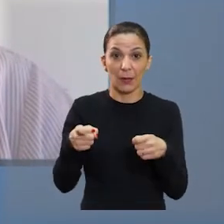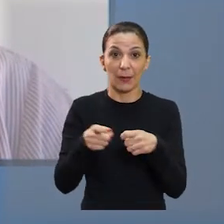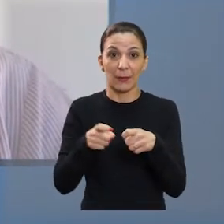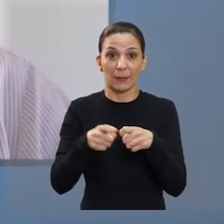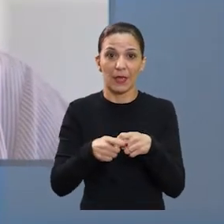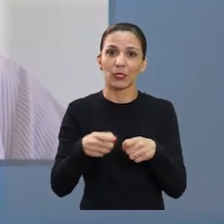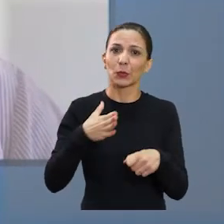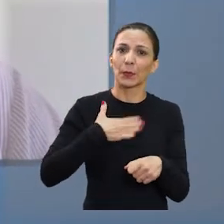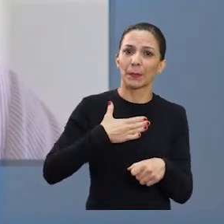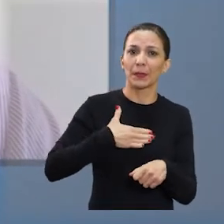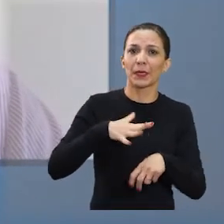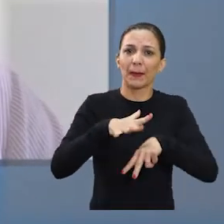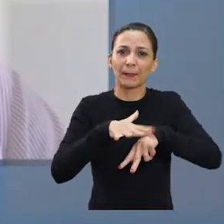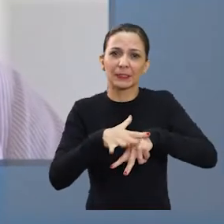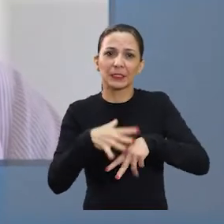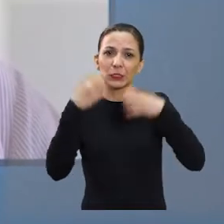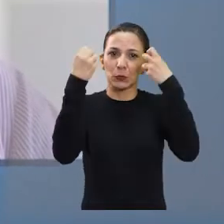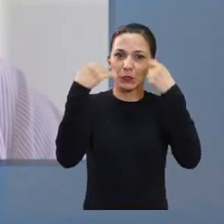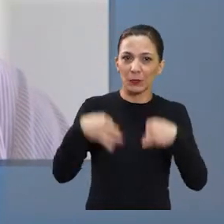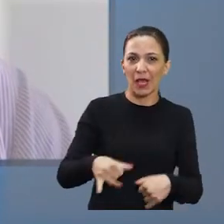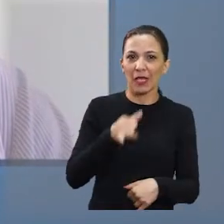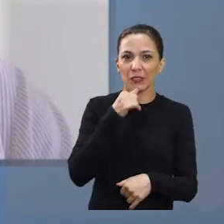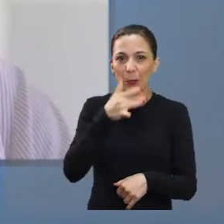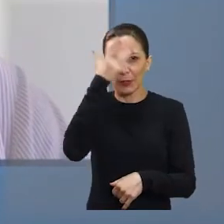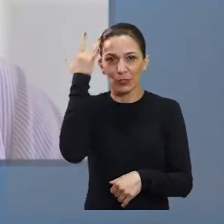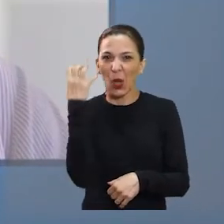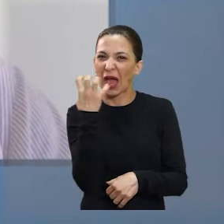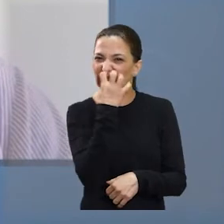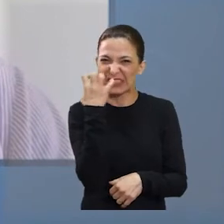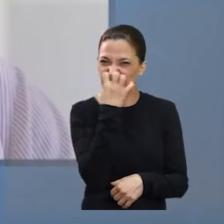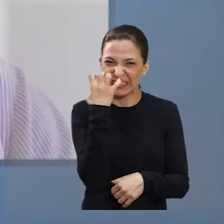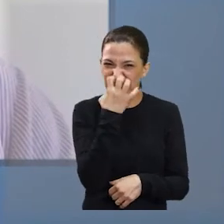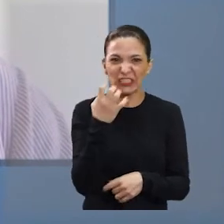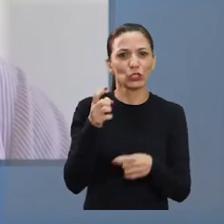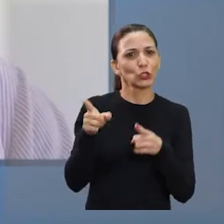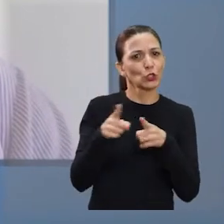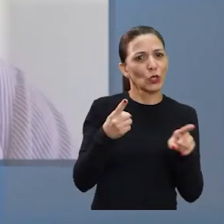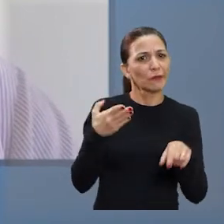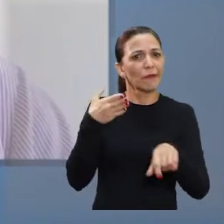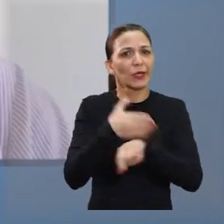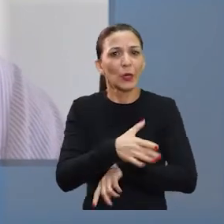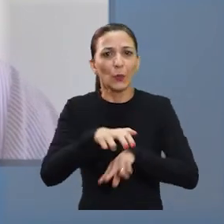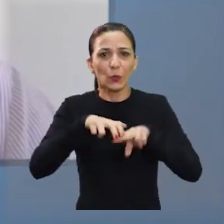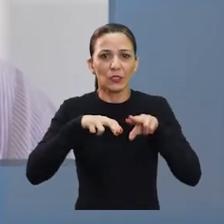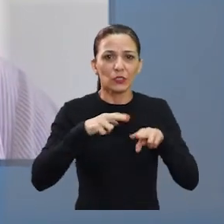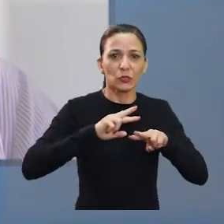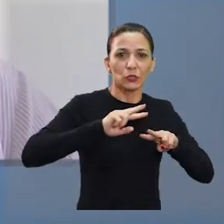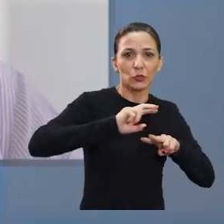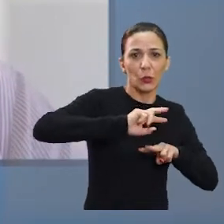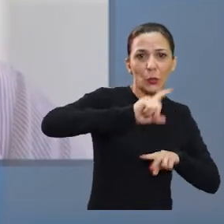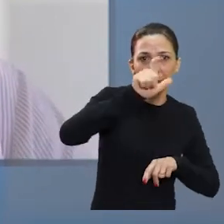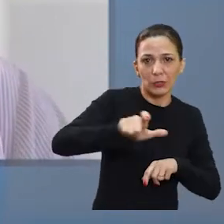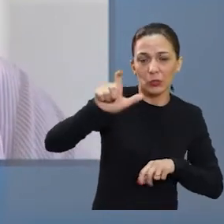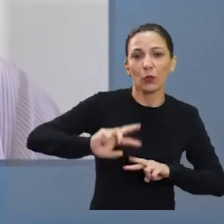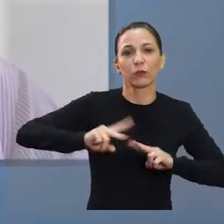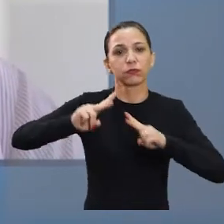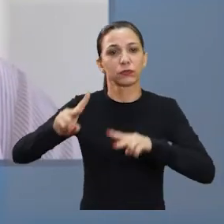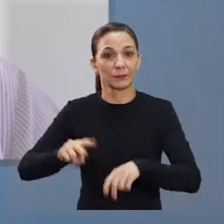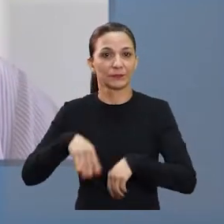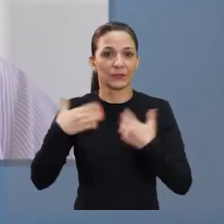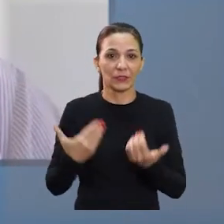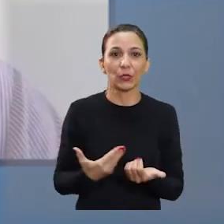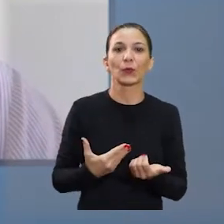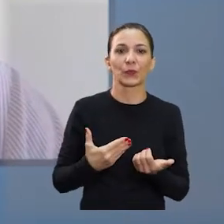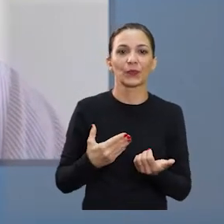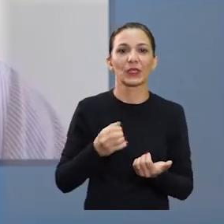no consultório, na prática diária, mas aquela pessoa falou que estava com uma rinite, foi no churrasco e passou para todo mundo. Aquela pessoa